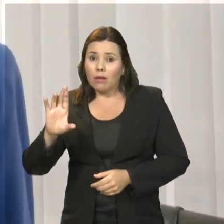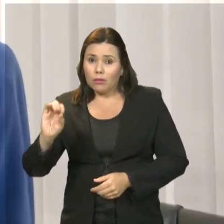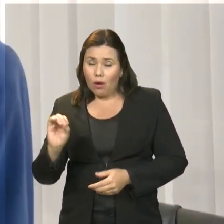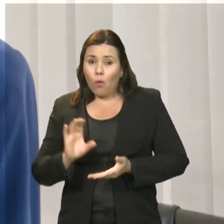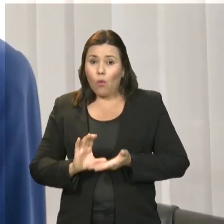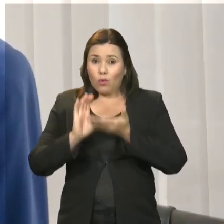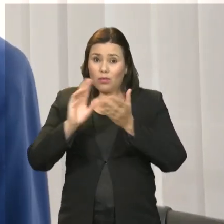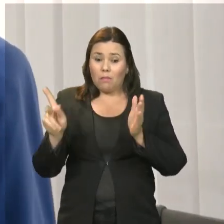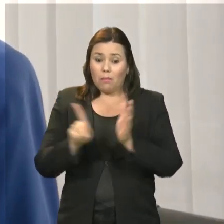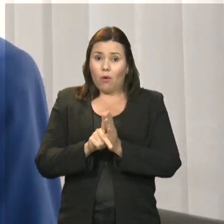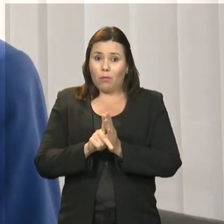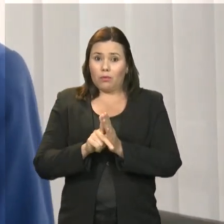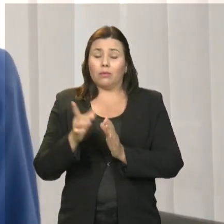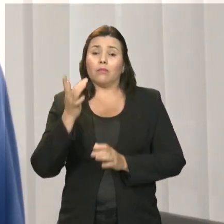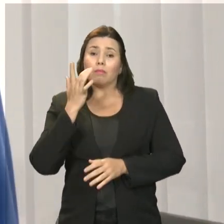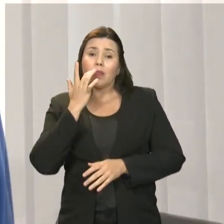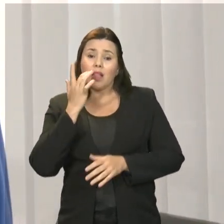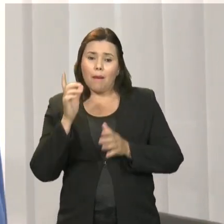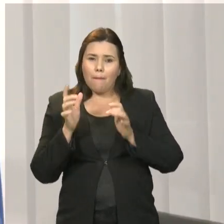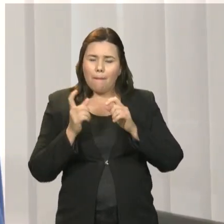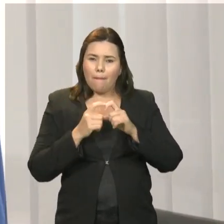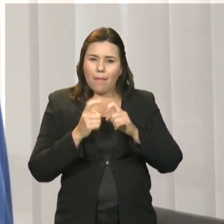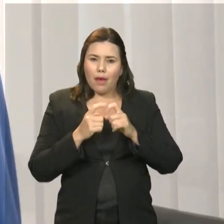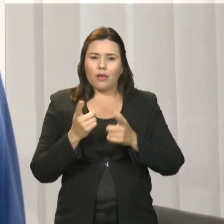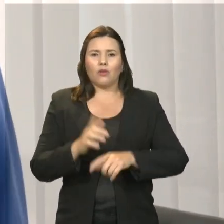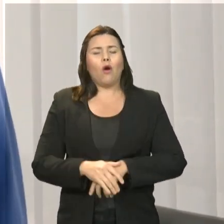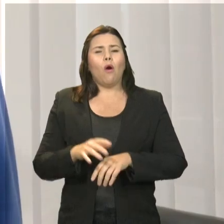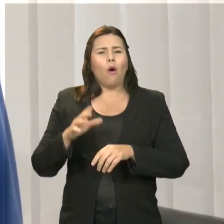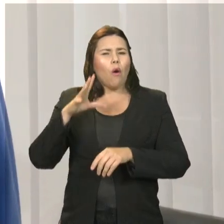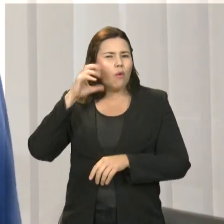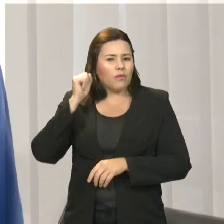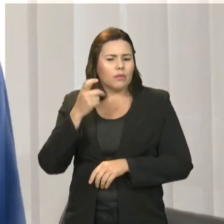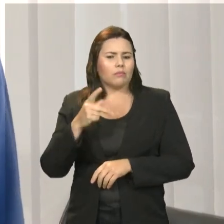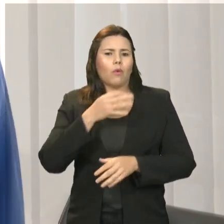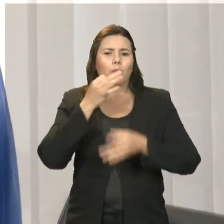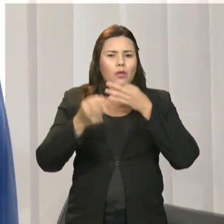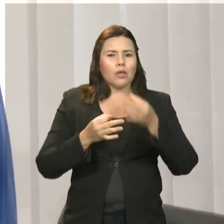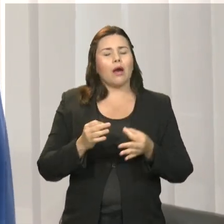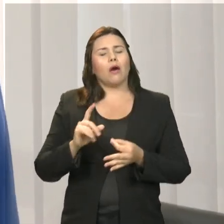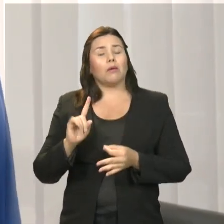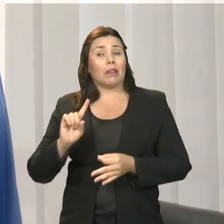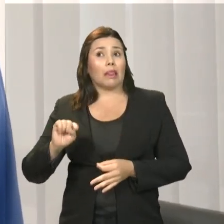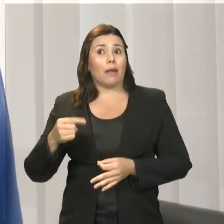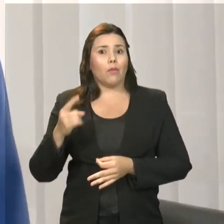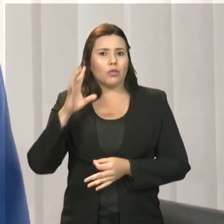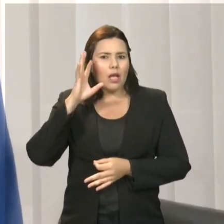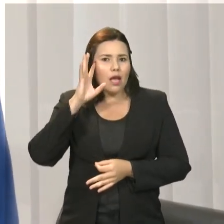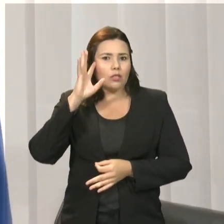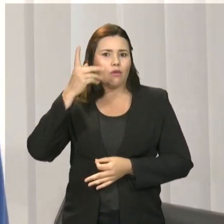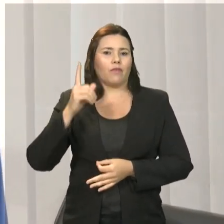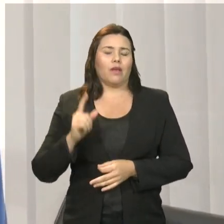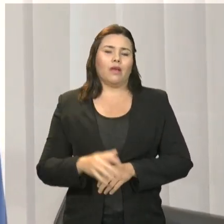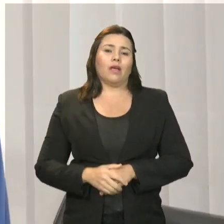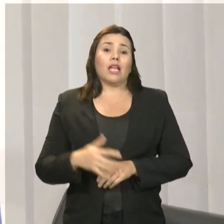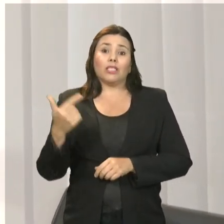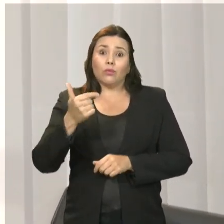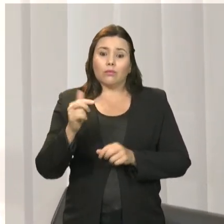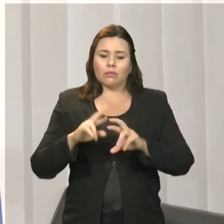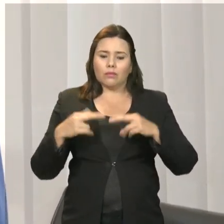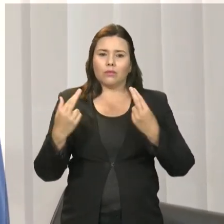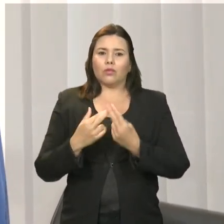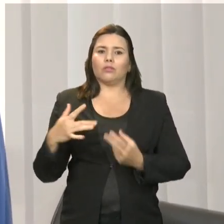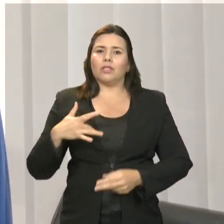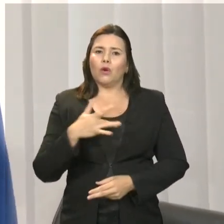ouvir realmente a classe, para daí a gente tomar a decisão na próxima reunião de saúde se realmente a gente